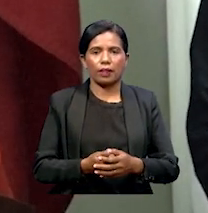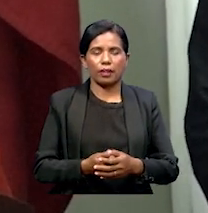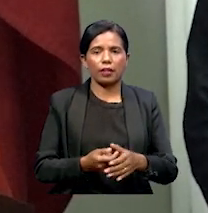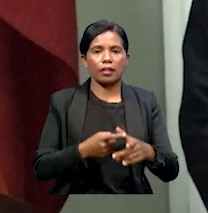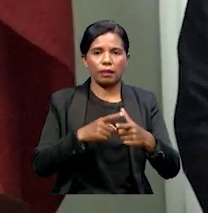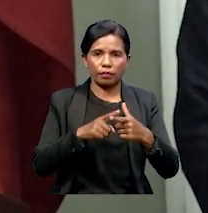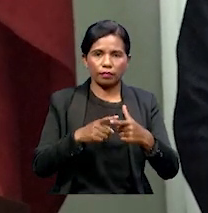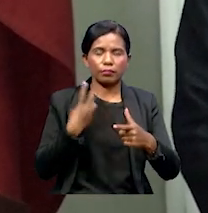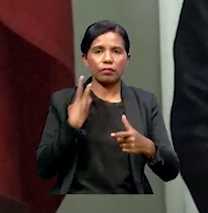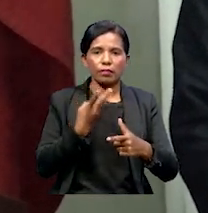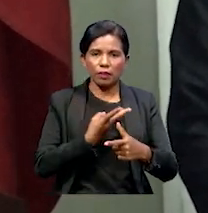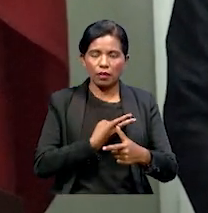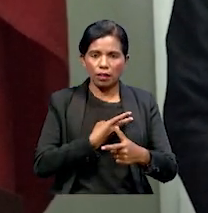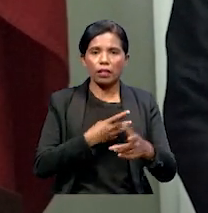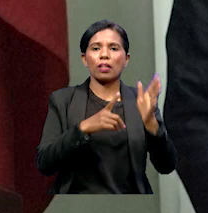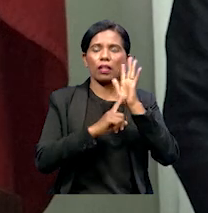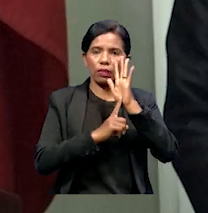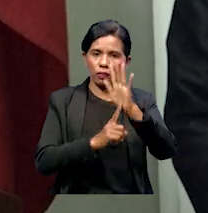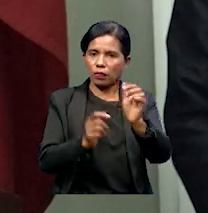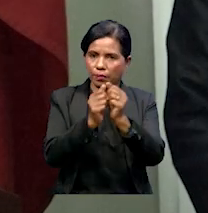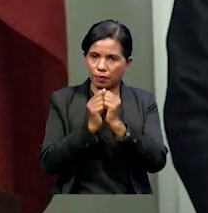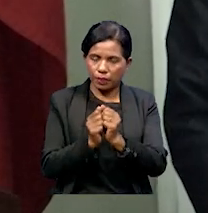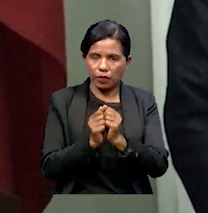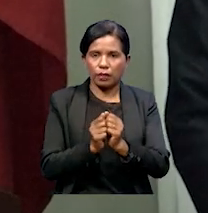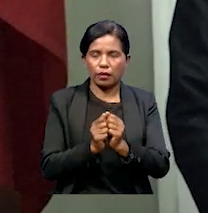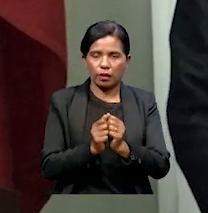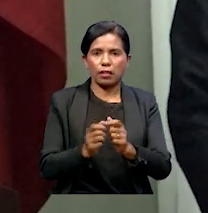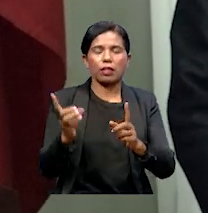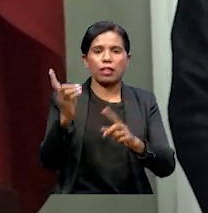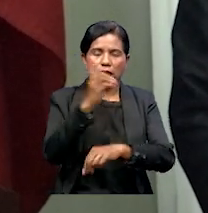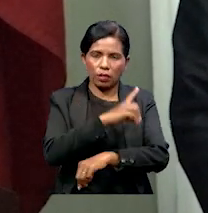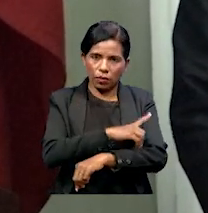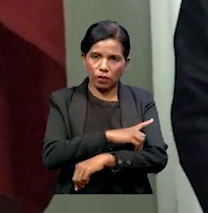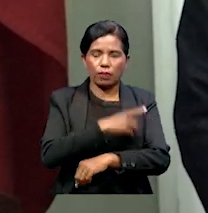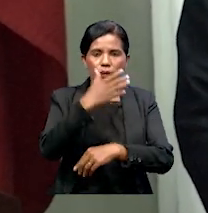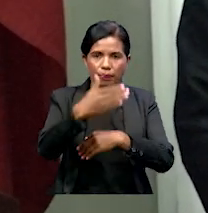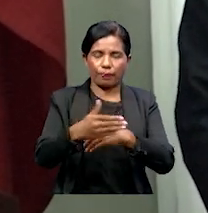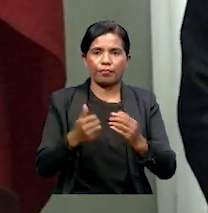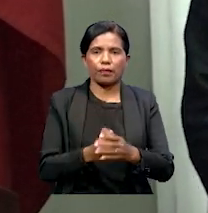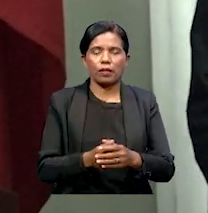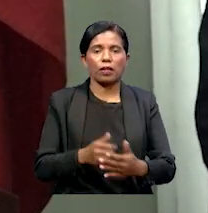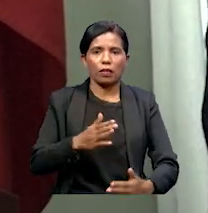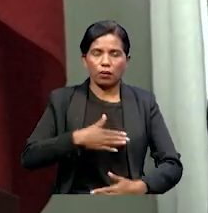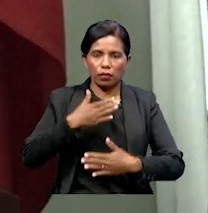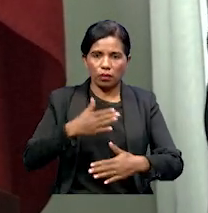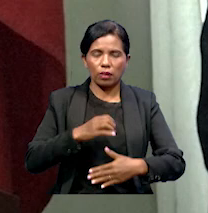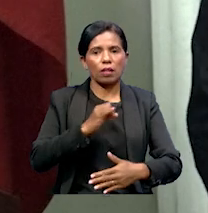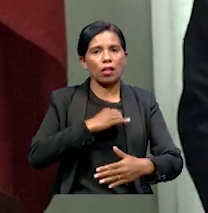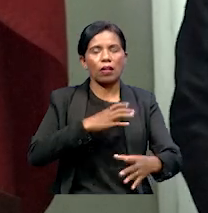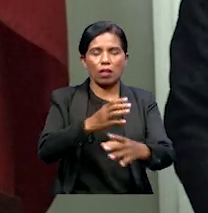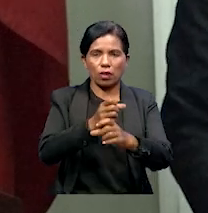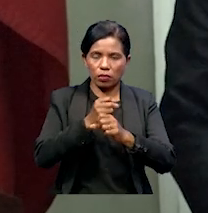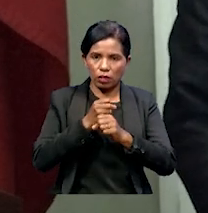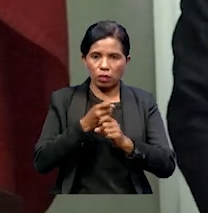me beita catudo bamal e a loro hira penia lara. Domi solo que nem ao simo